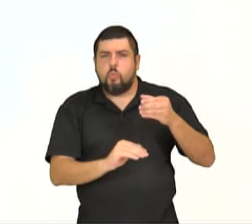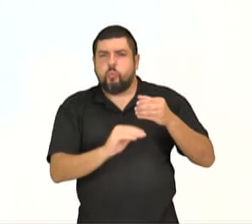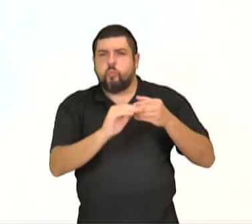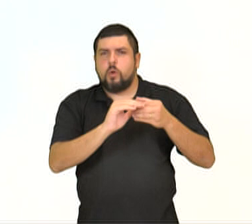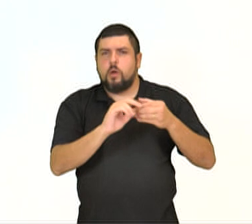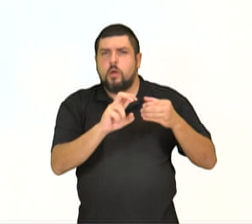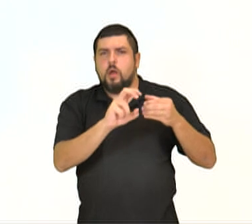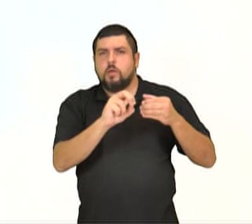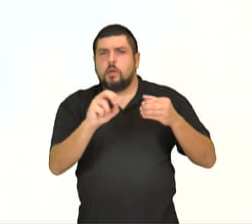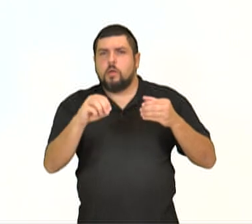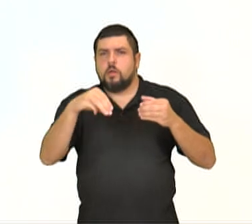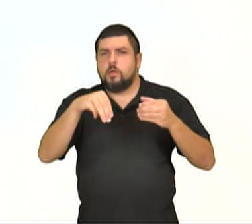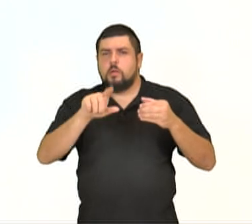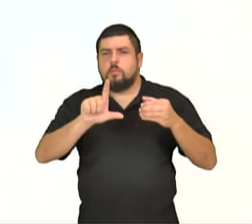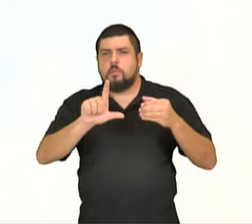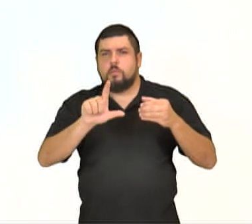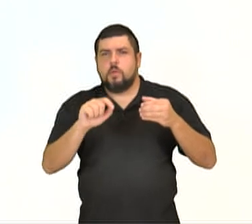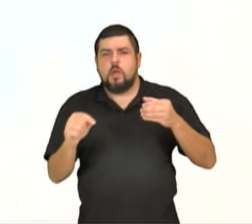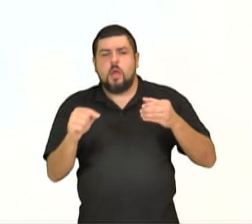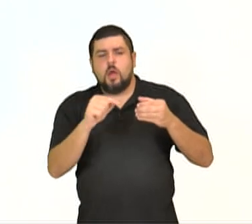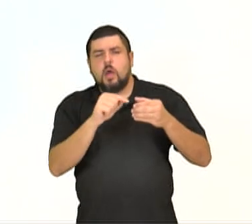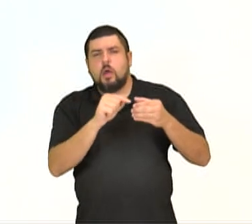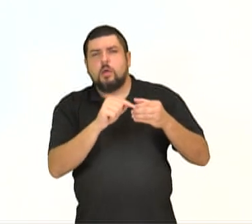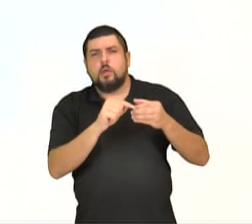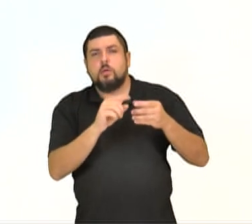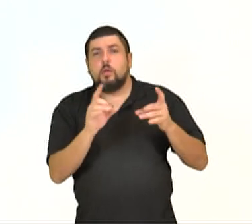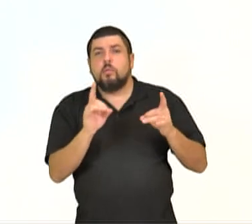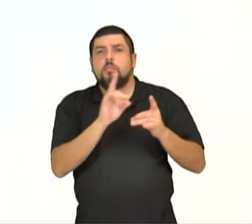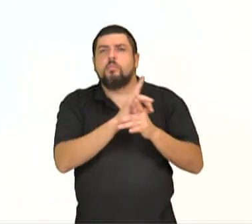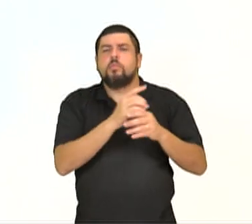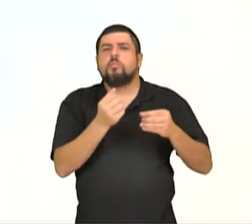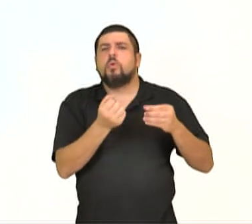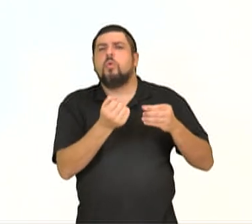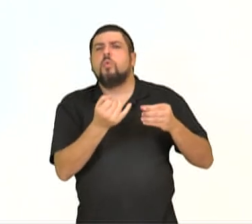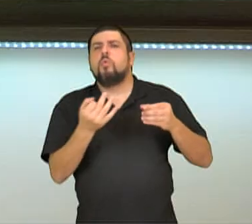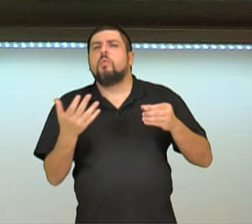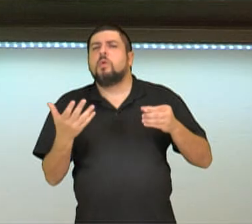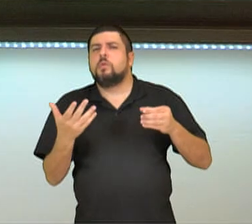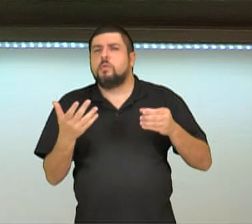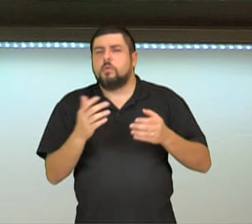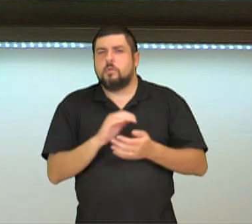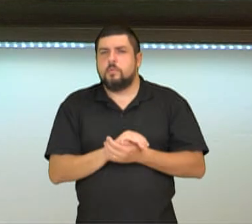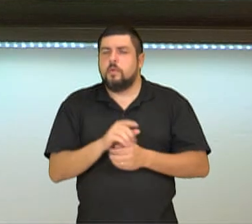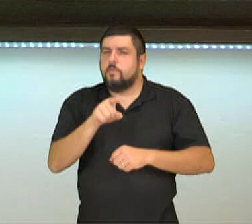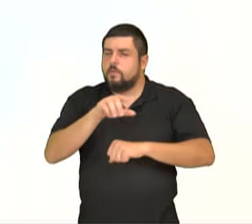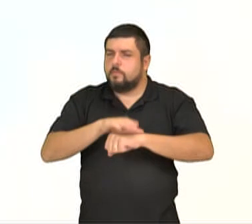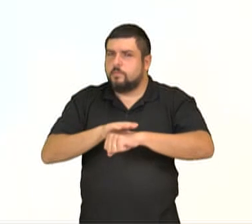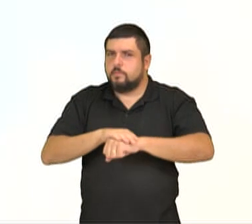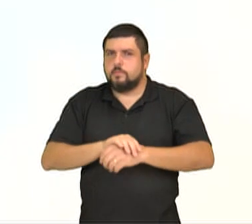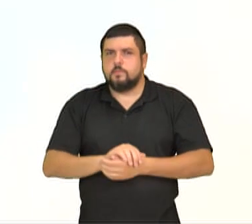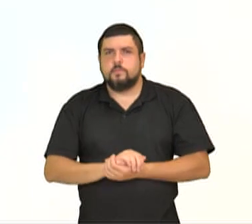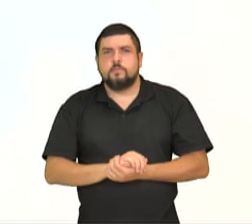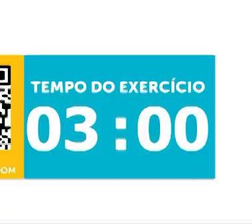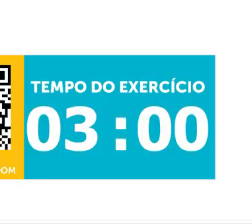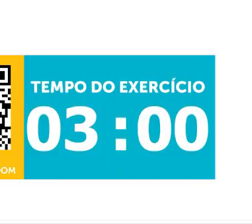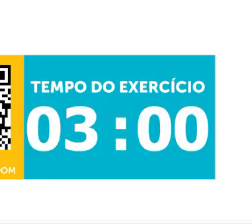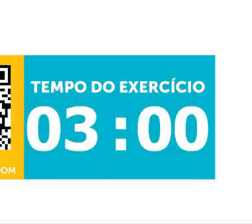ml. Qual é o valor da concentração em gramas por litro dessa nova solução? Agora é com vocês.